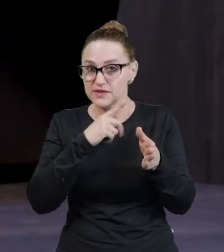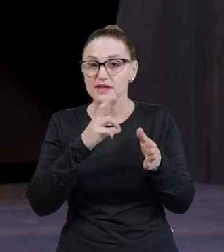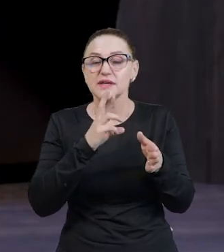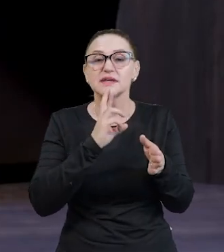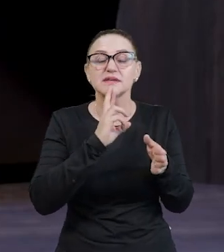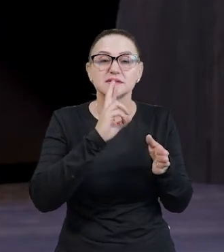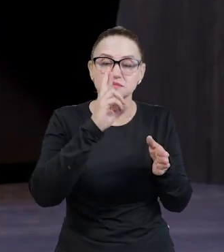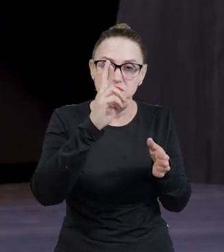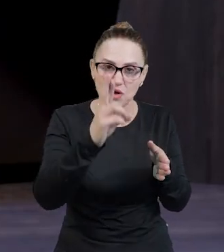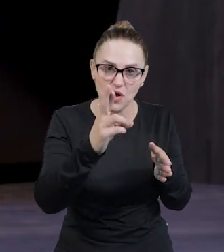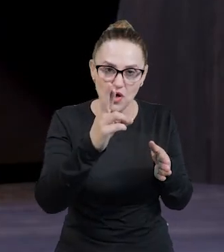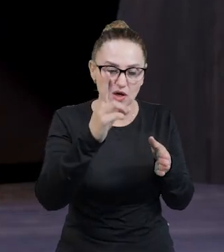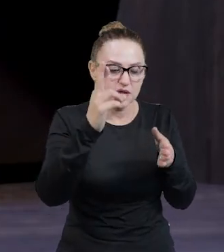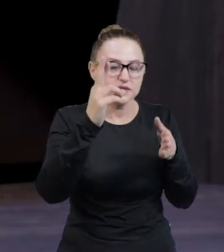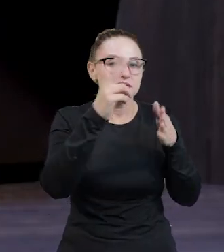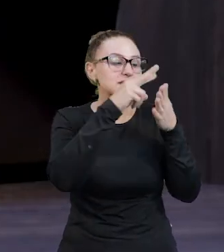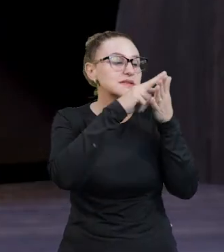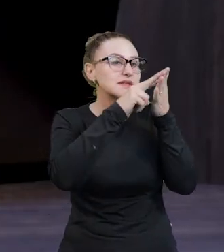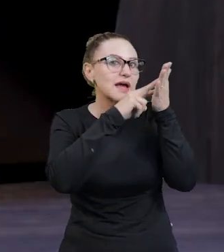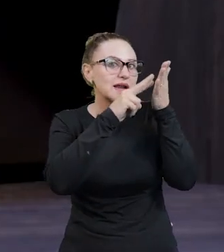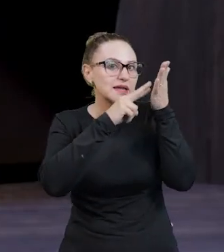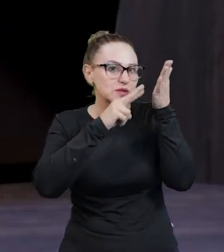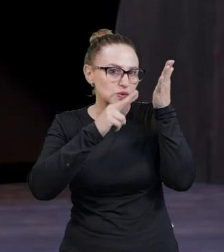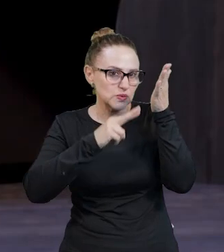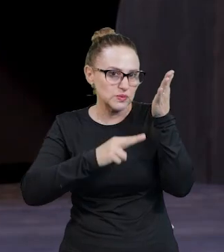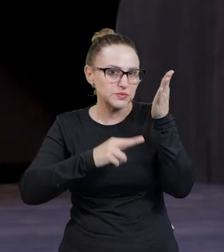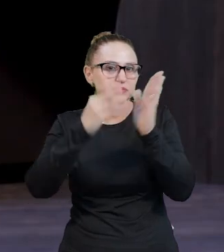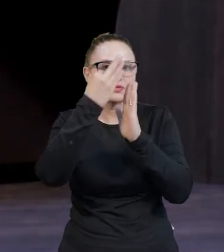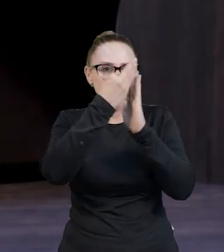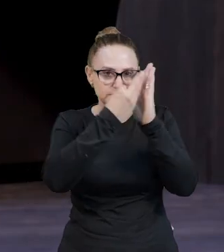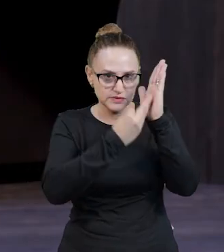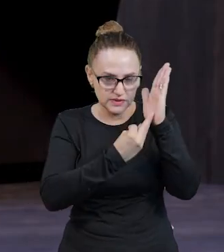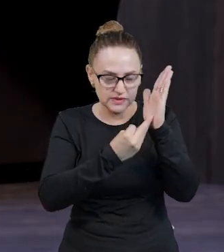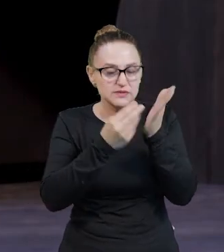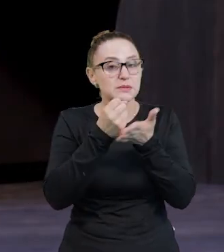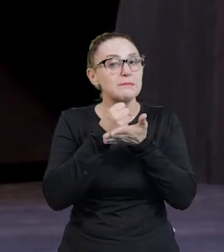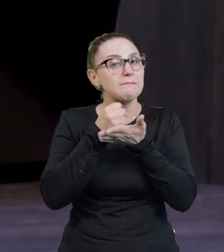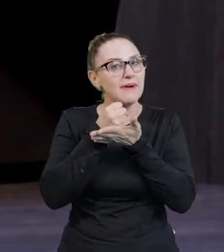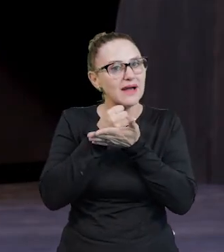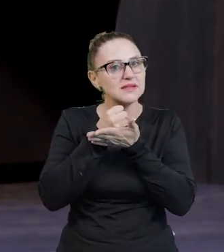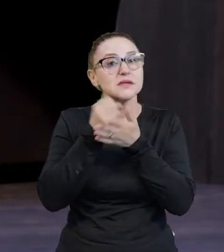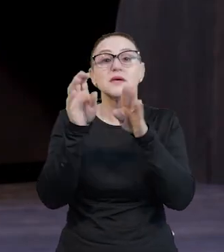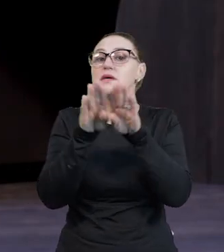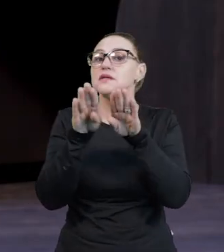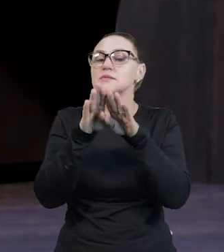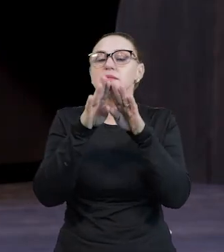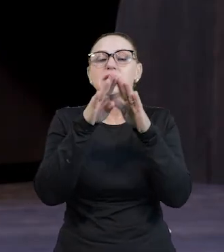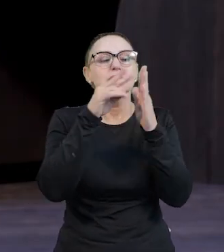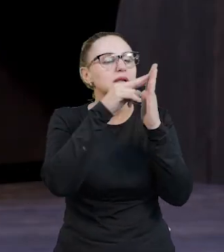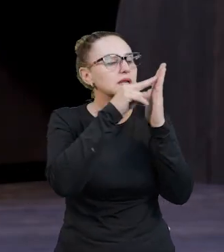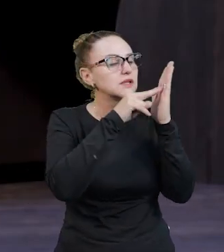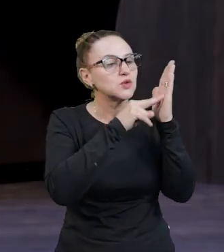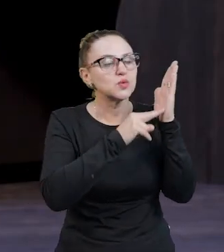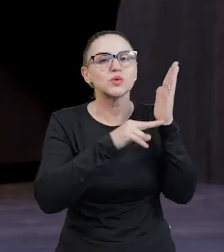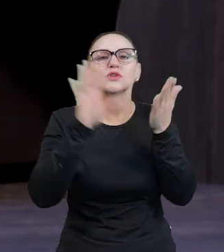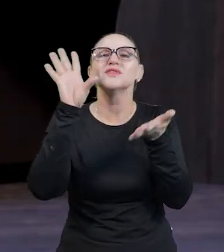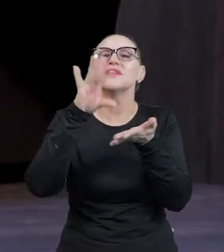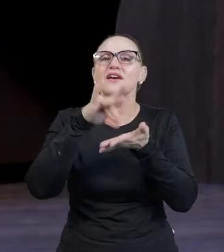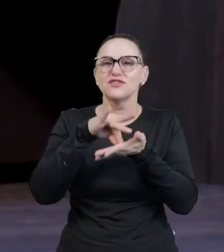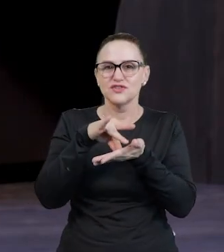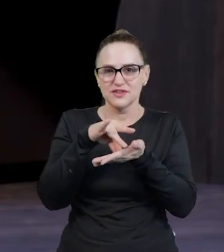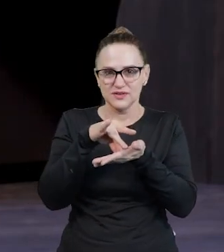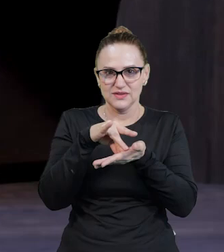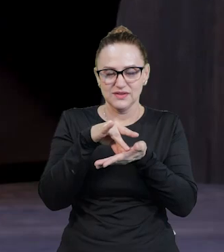na leitura do texto base da disciplina, na leitura também dos artigos que são